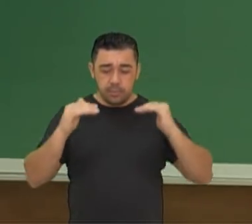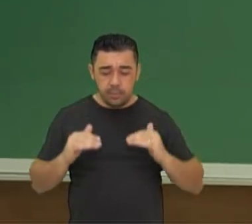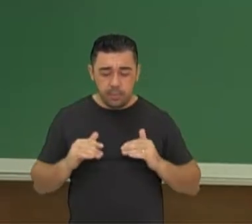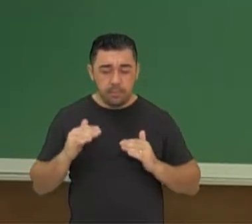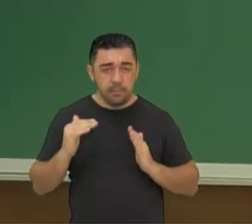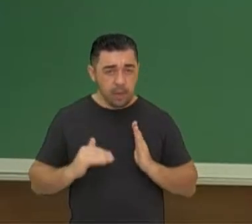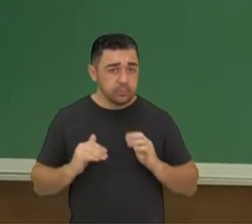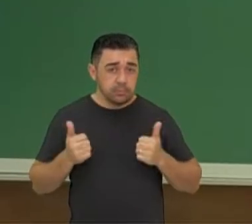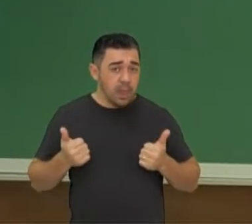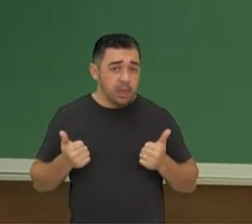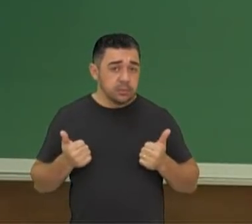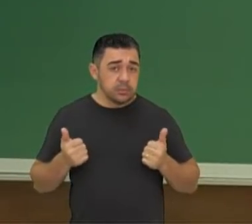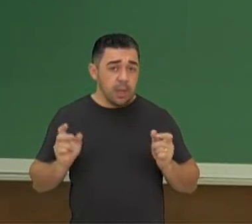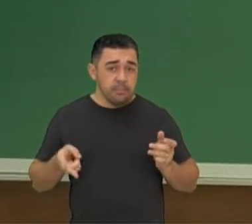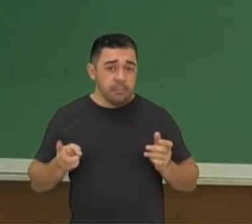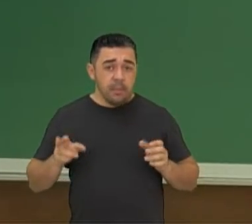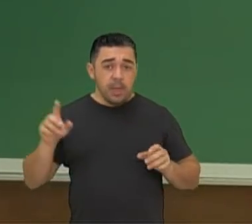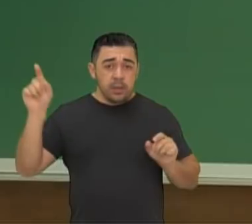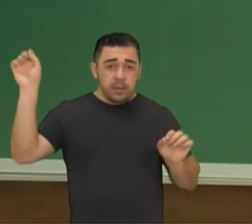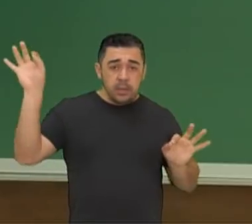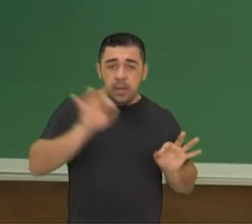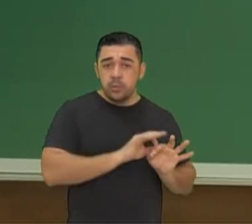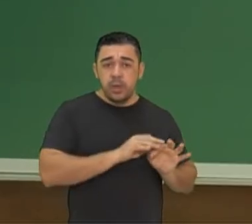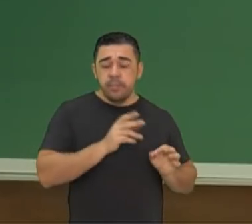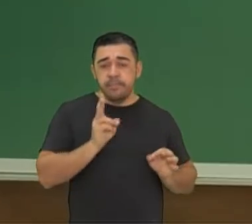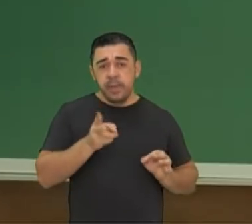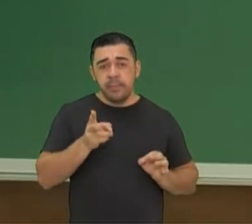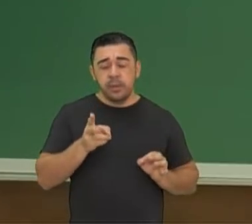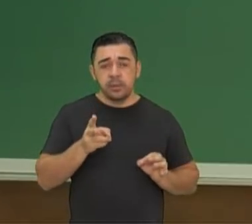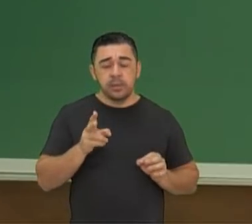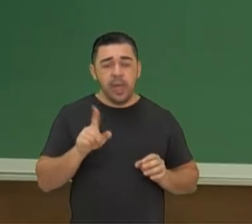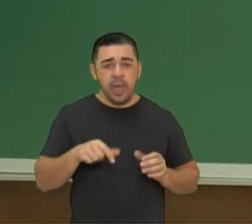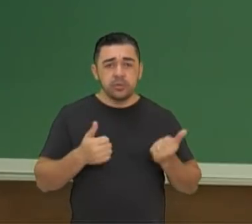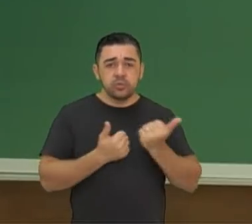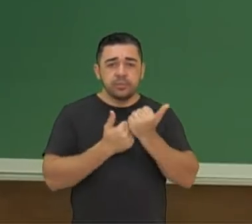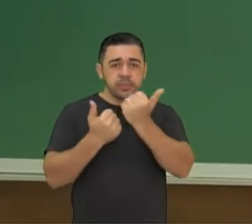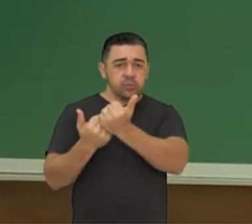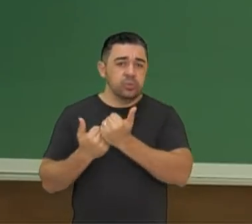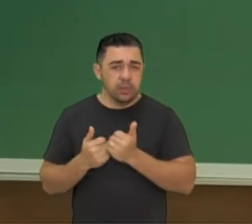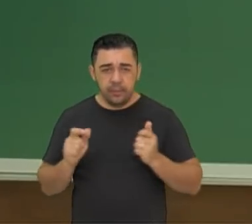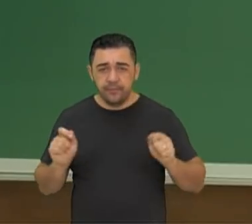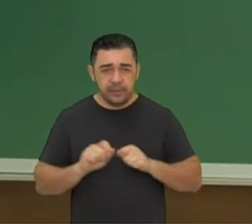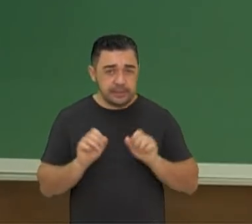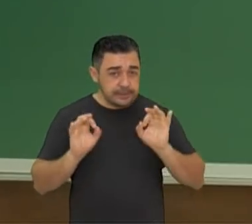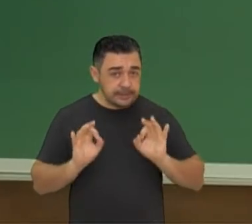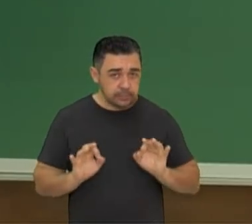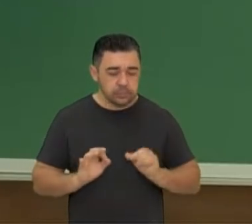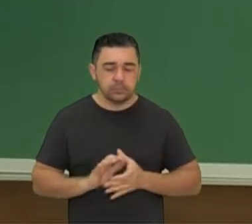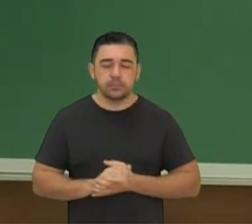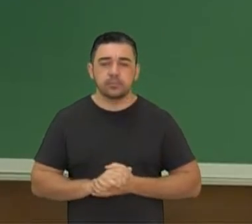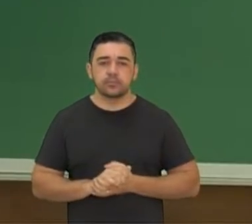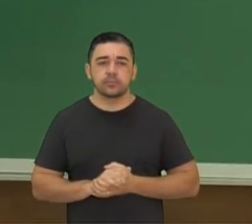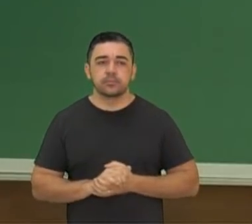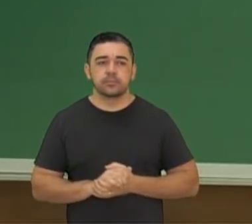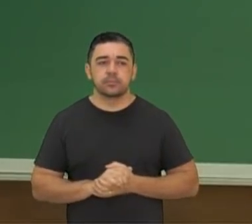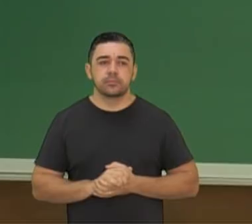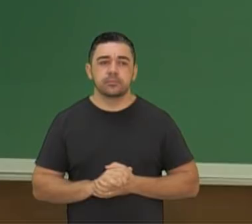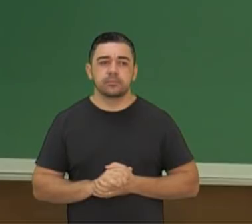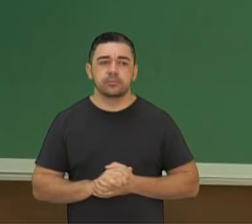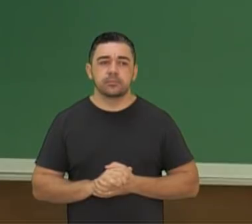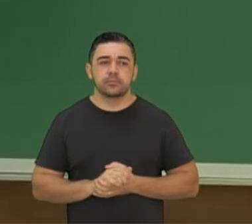para baixo e tudo bem. É a mesma reta. Né? O que vale ali é a substituição que você tem que fazer corretamente. Tá bom?